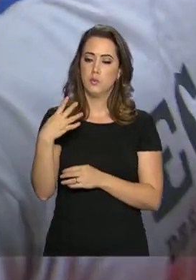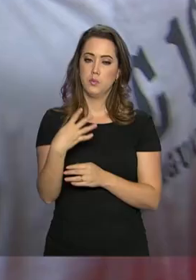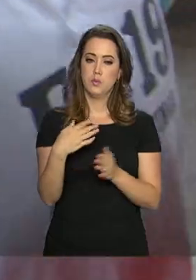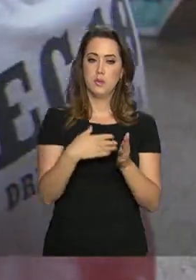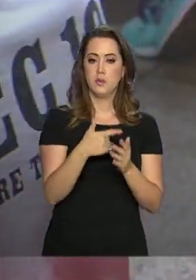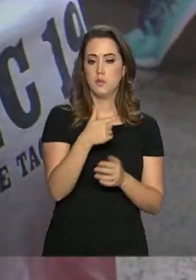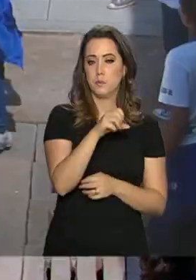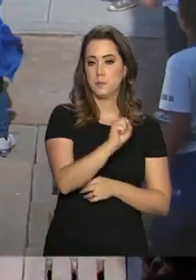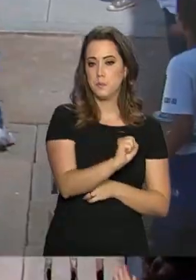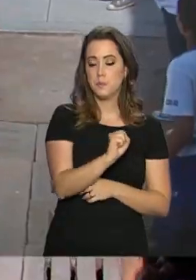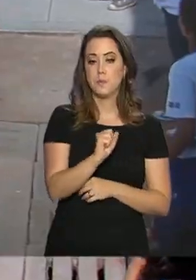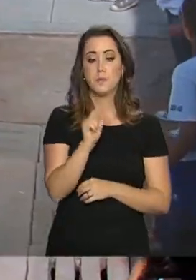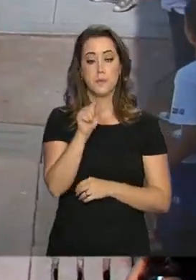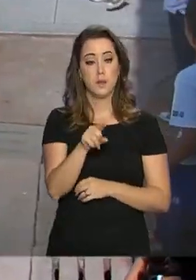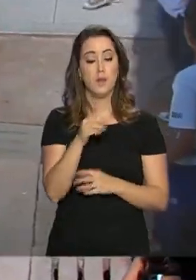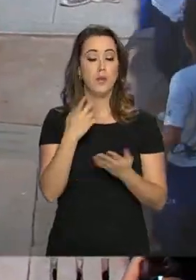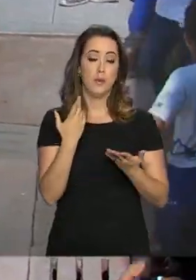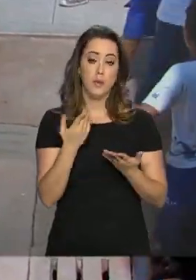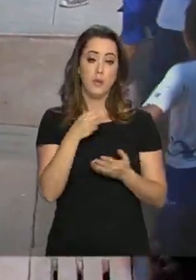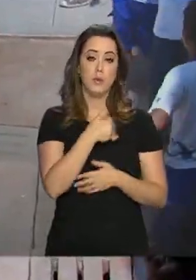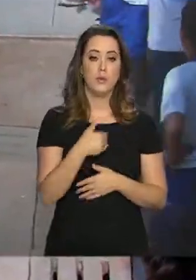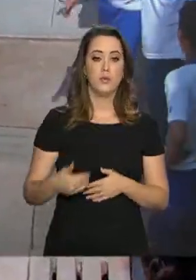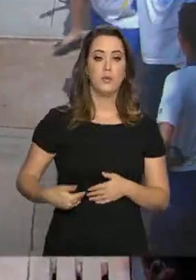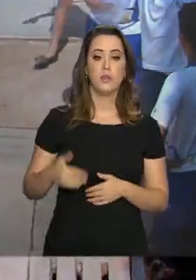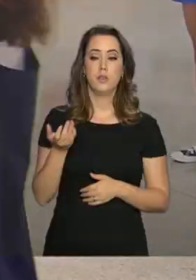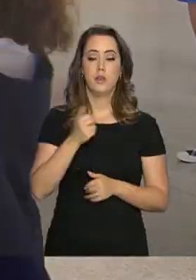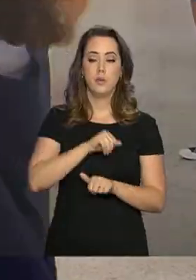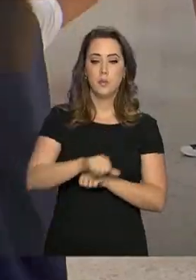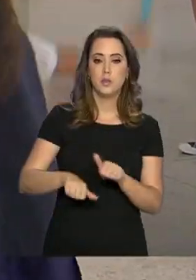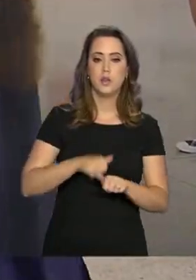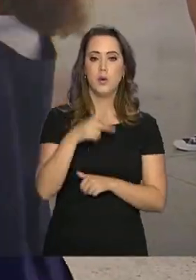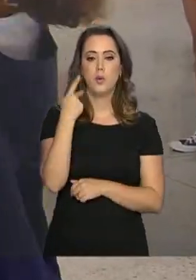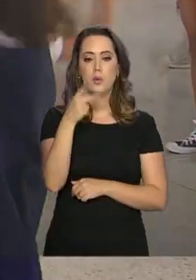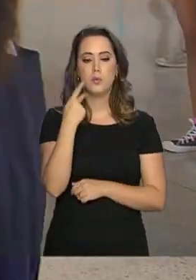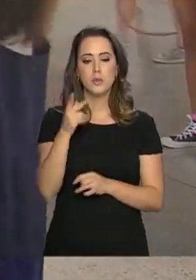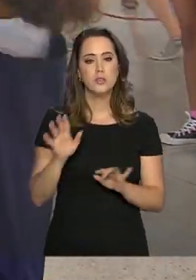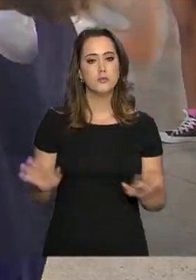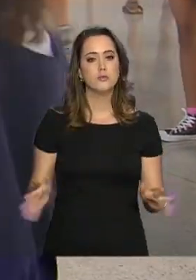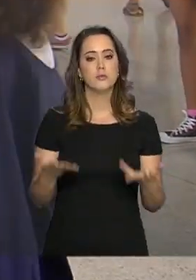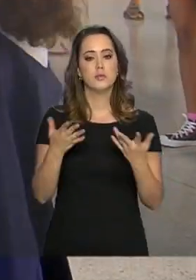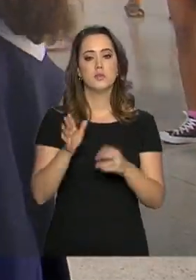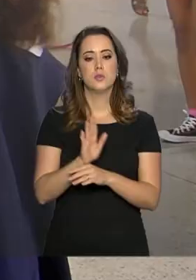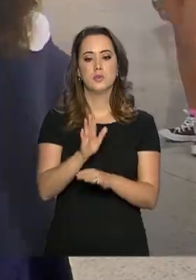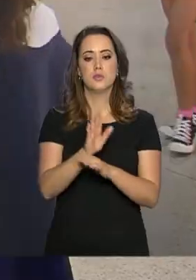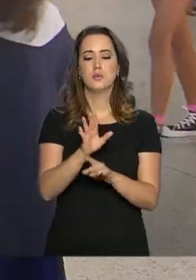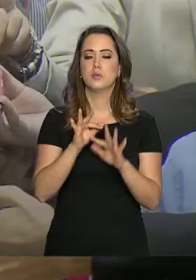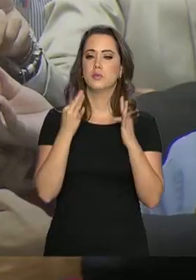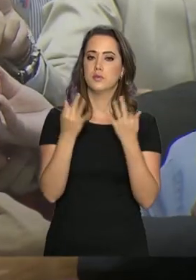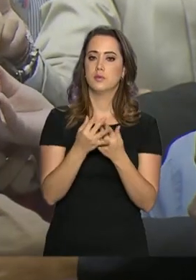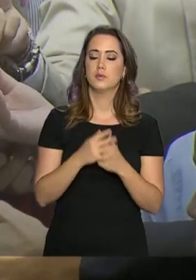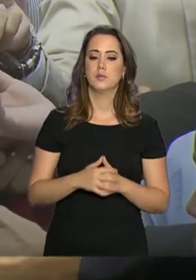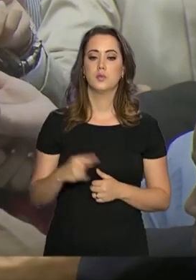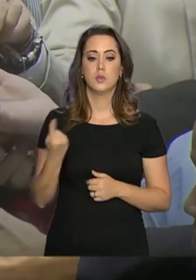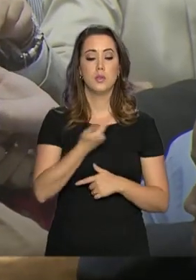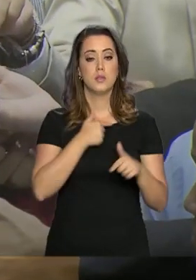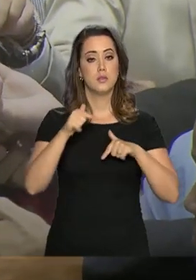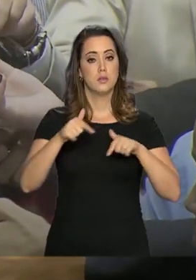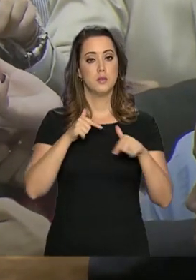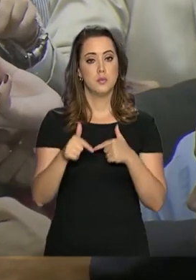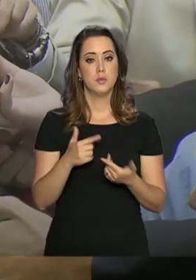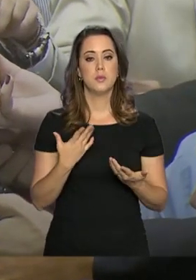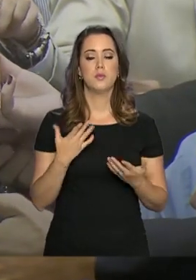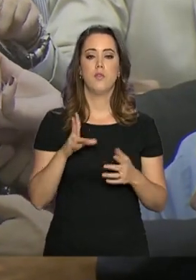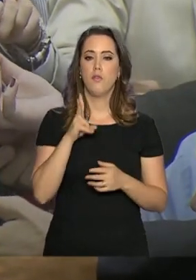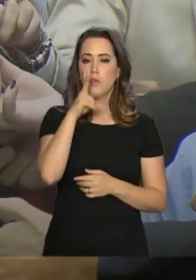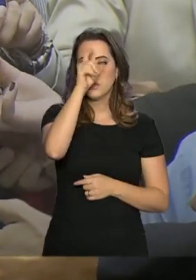e 2018 fato que o governo quer reverter com políticas públicas e o apoio das famílias nós estamos trabalhando com a questão de